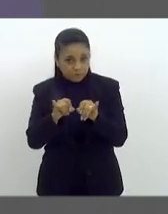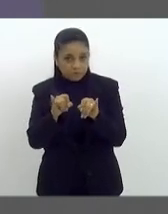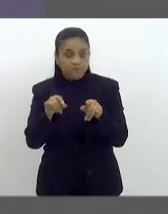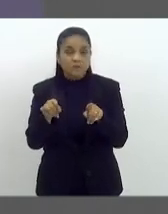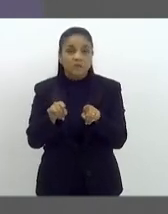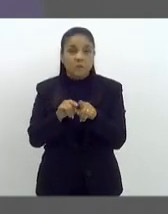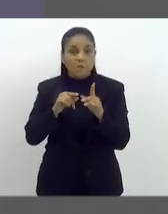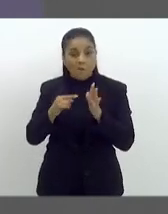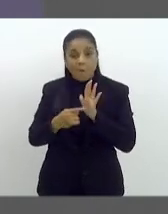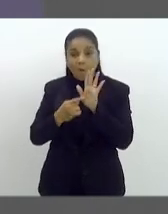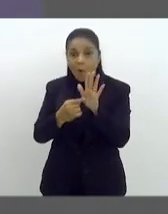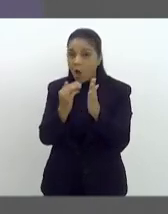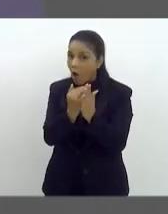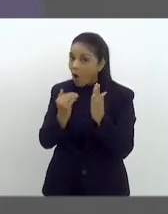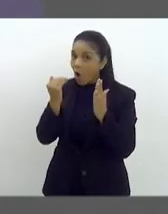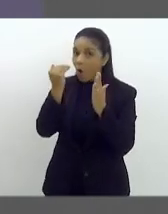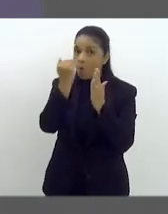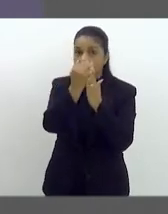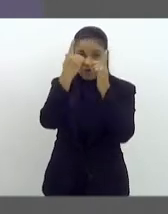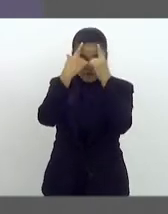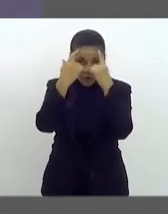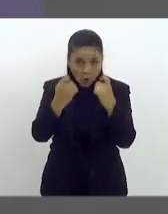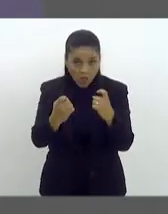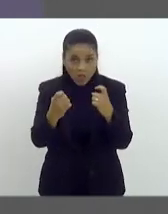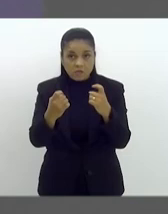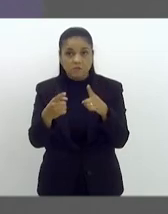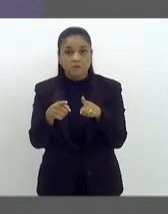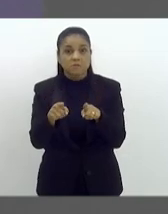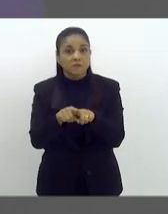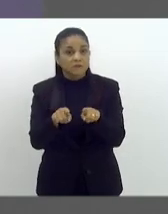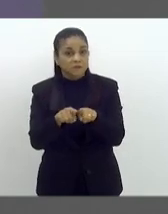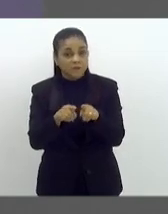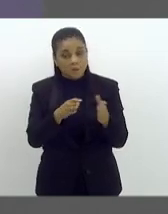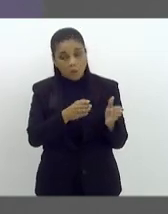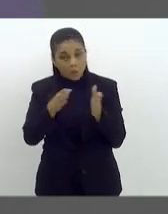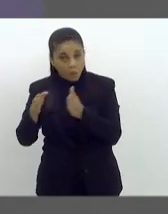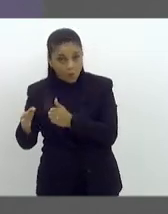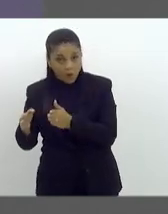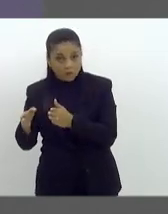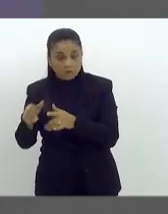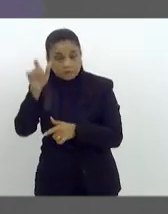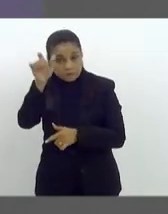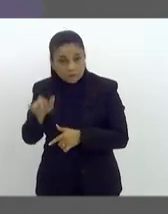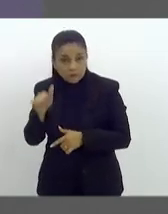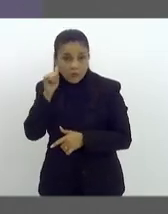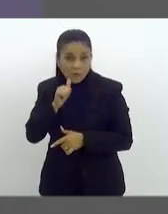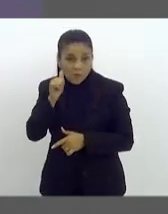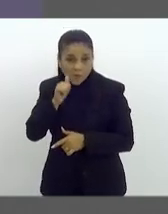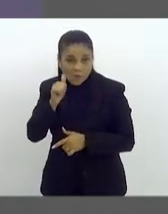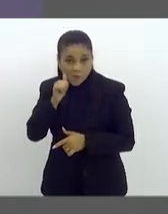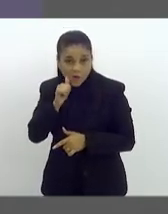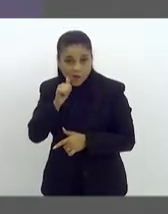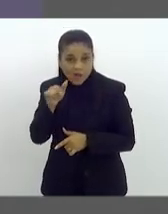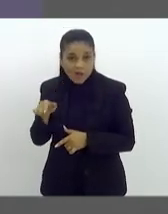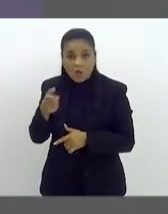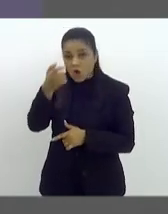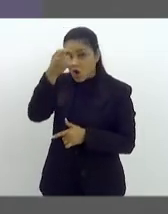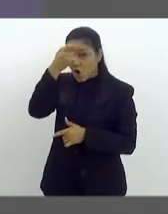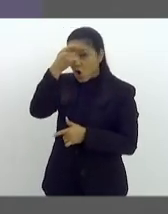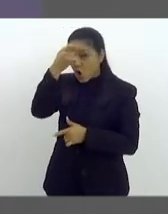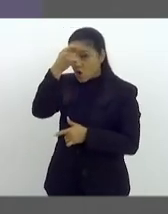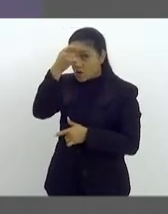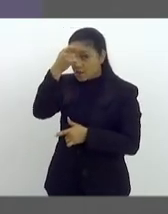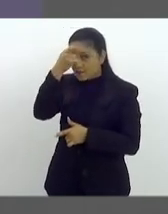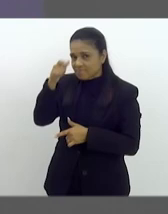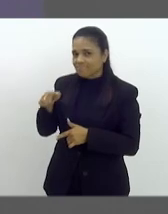um aumento desse tipo de violência dessa forma de violência Mas por outro lado também acho que as mulheres têm se tornado mais conscientes né